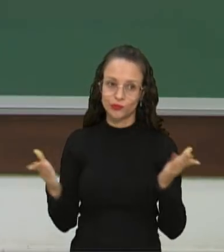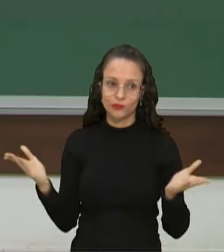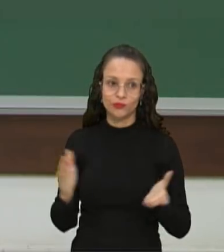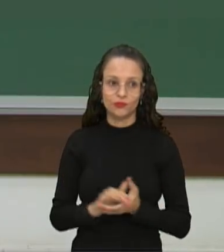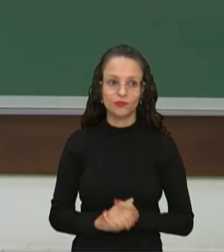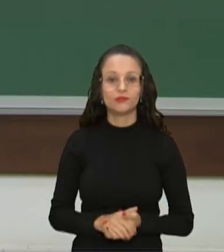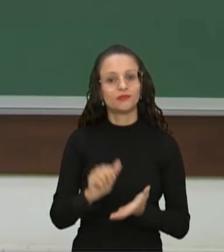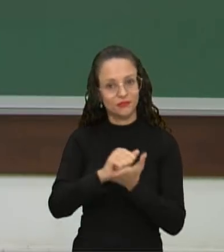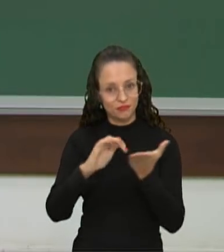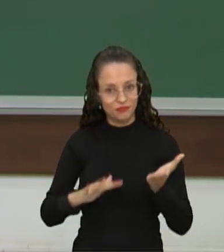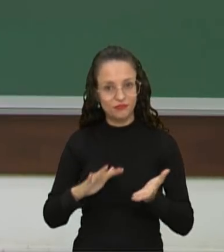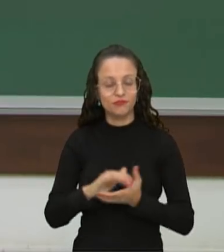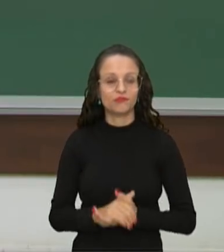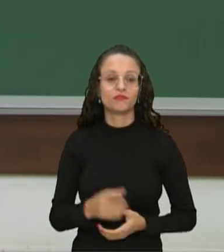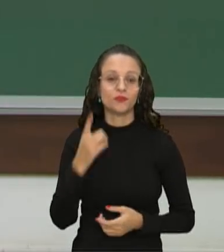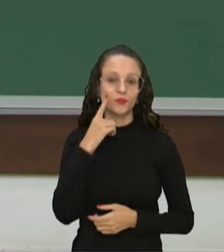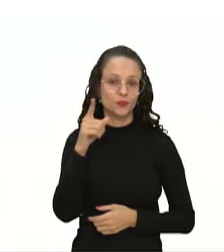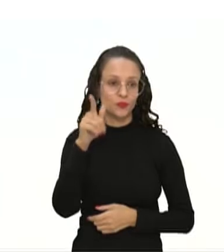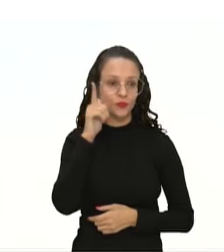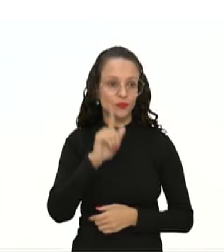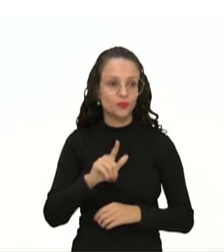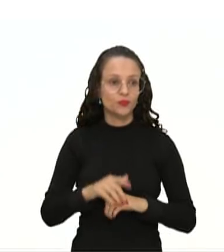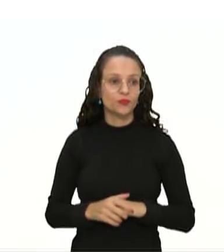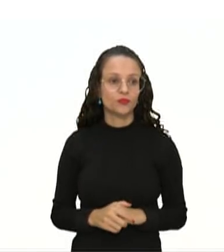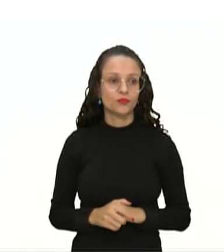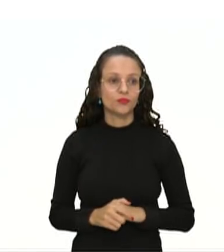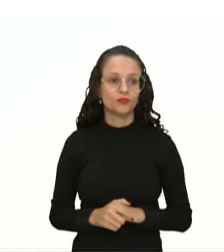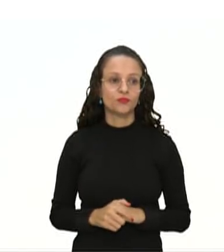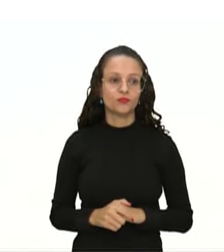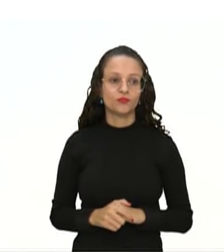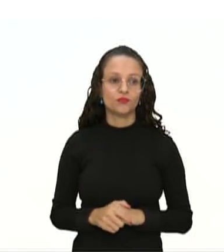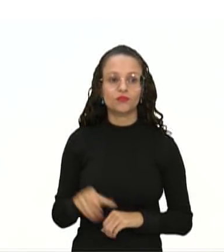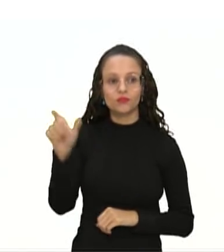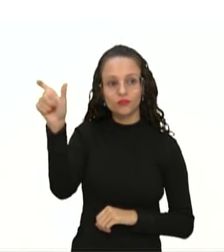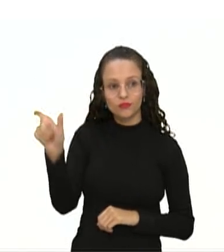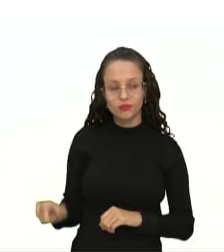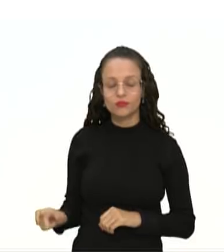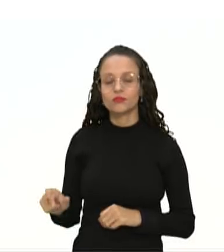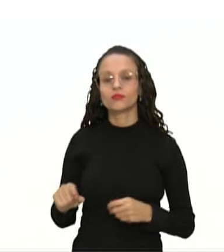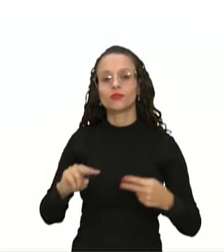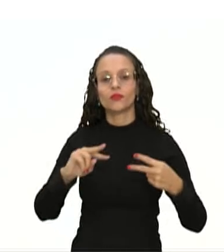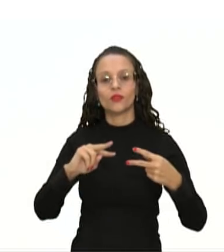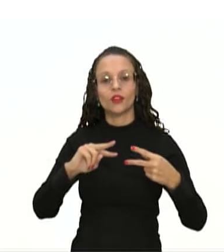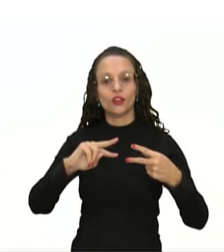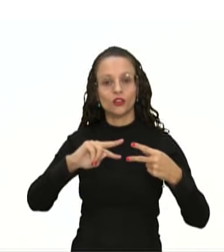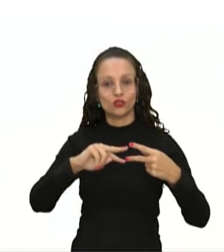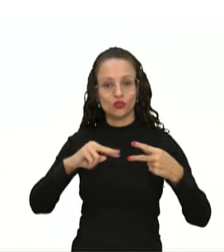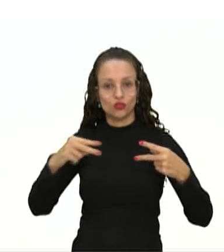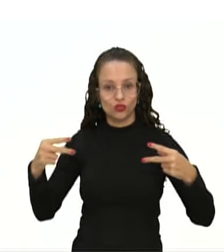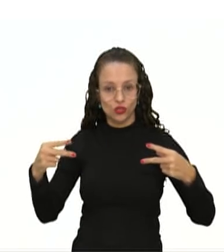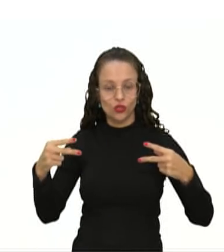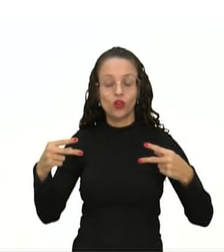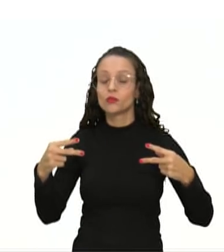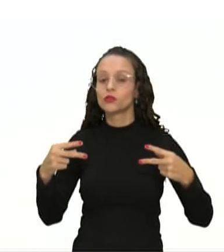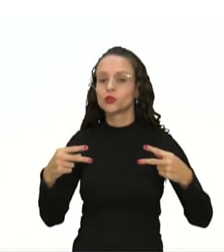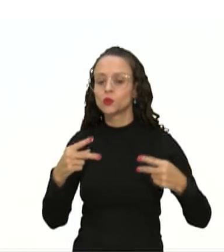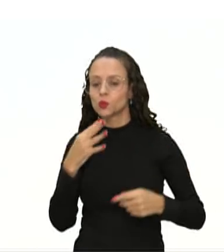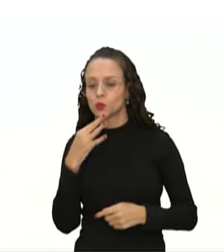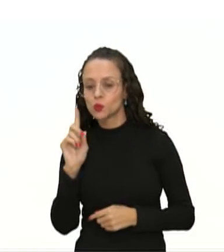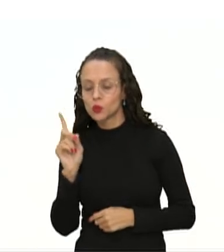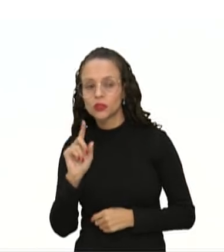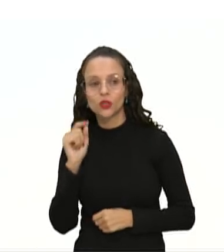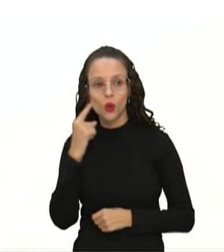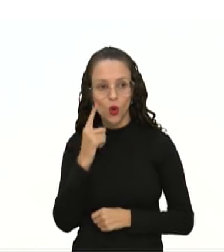Então, vamos para o exercício. Vamos ver se vocês conseguem fazer. Um indivíduo de genótipo desconhecido produziu os seguintes